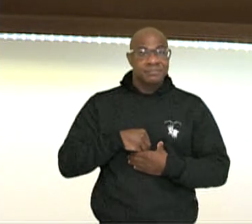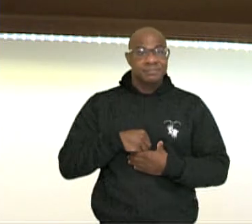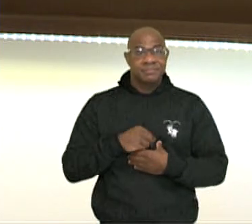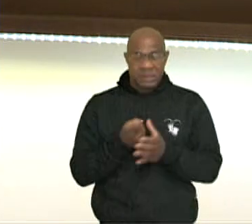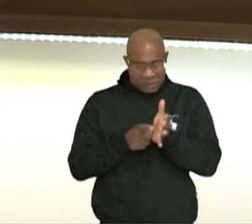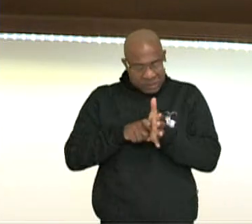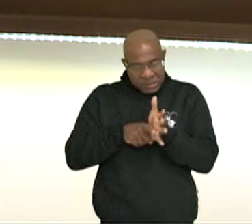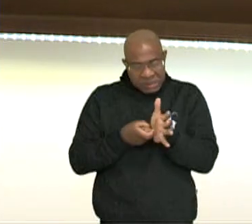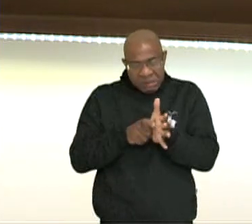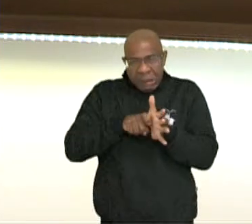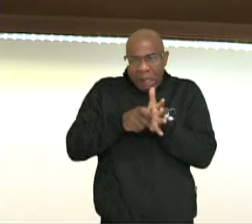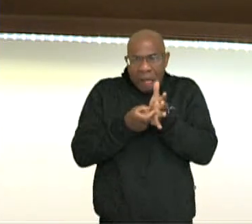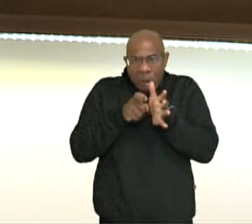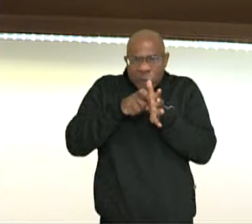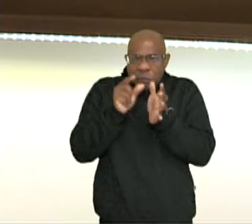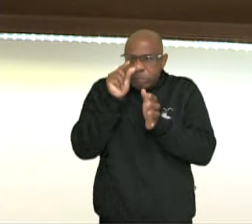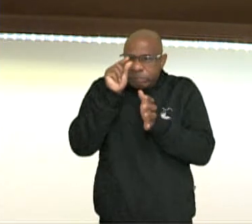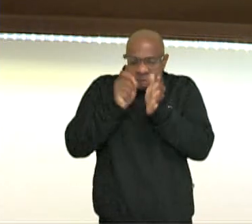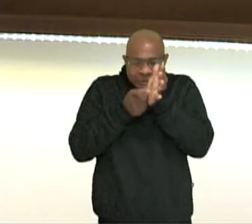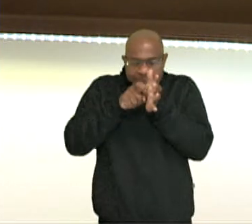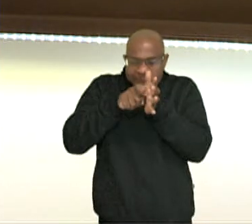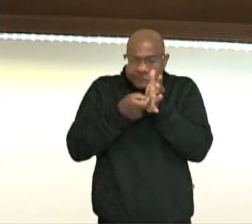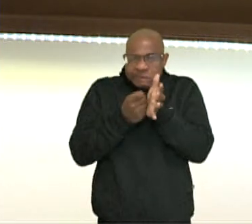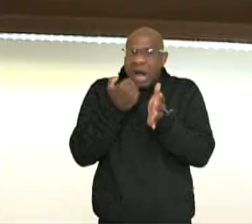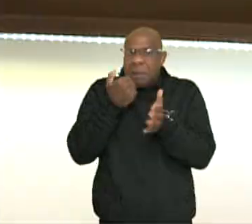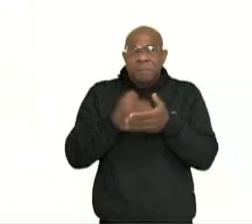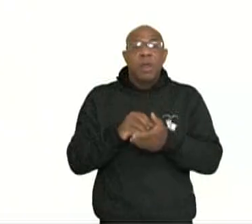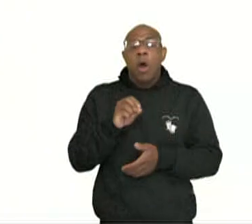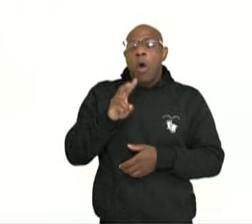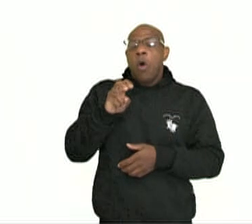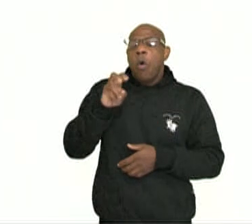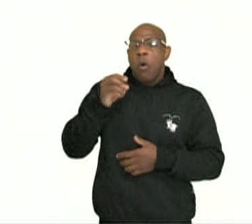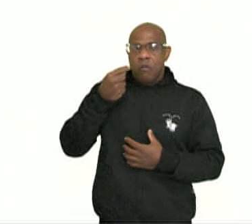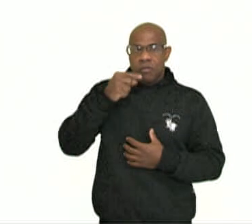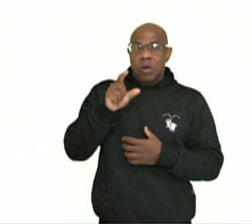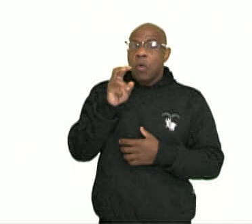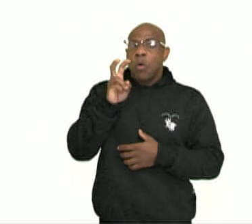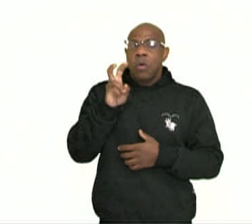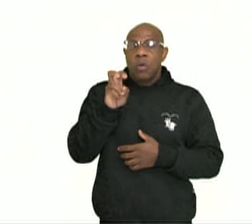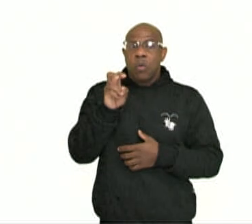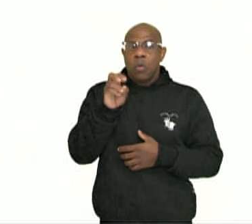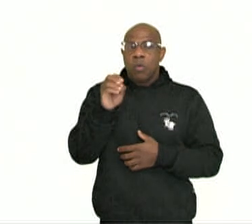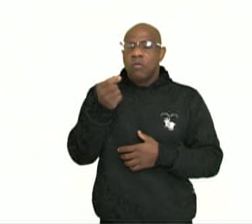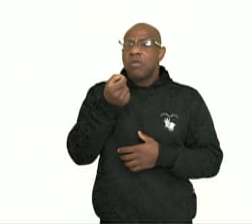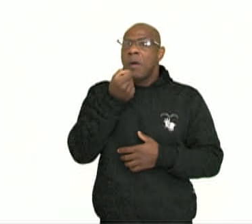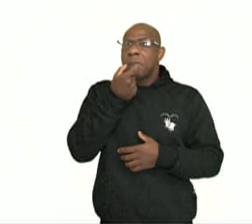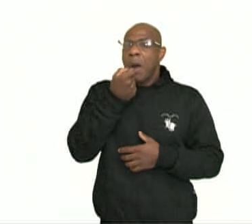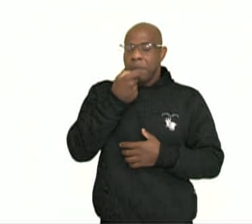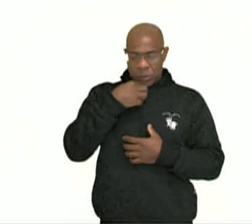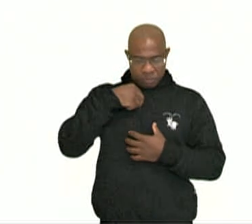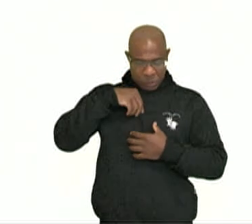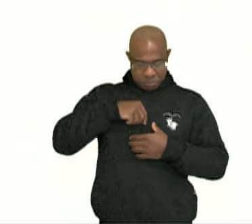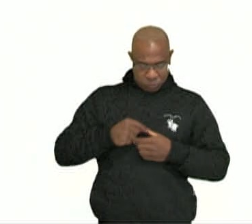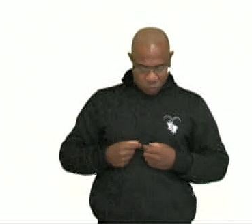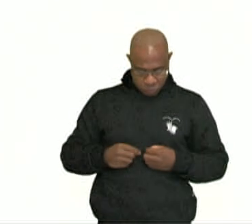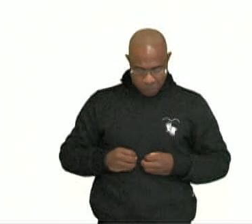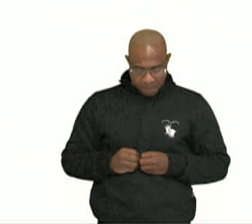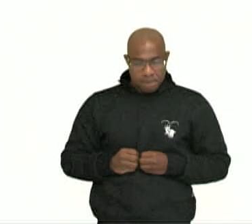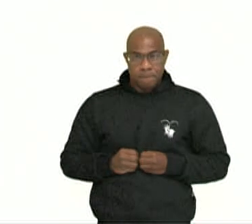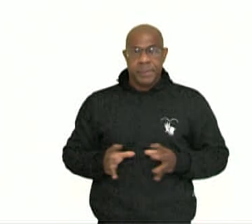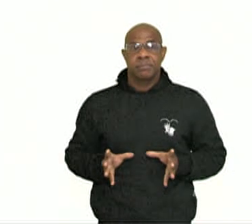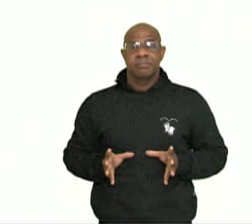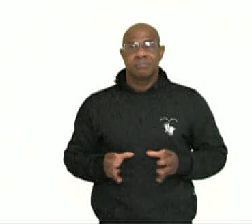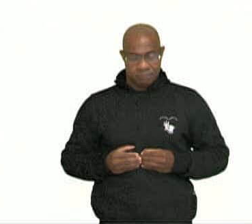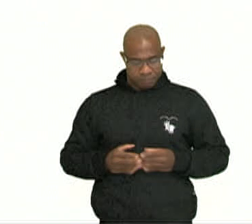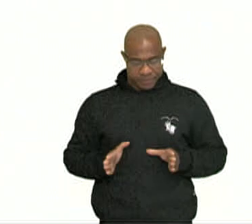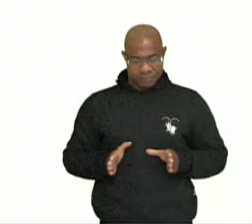água, consumiu alimento contaminado, o que vai acontecer? O ovo vai eclodir, olha aqui essa imagem, o ovinho vai eclodir, vai se